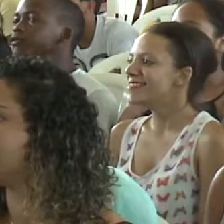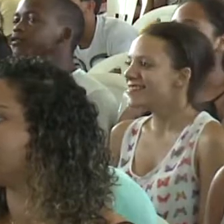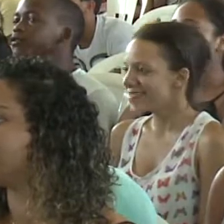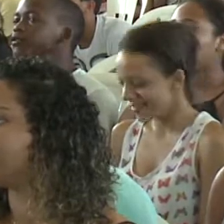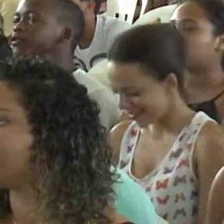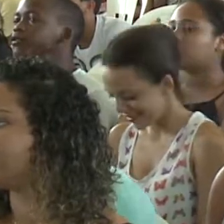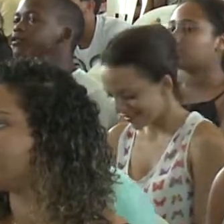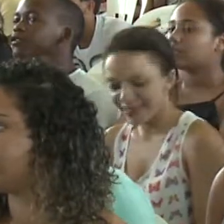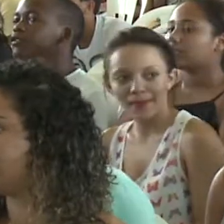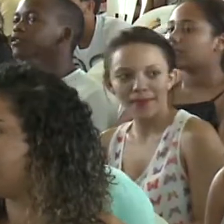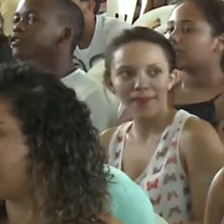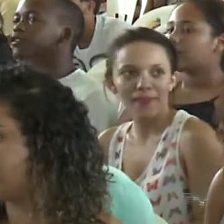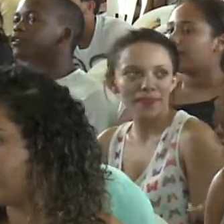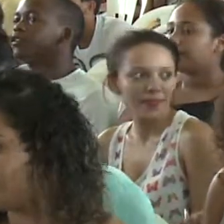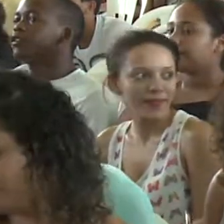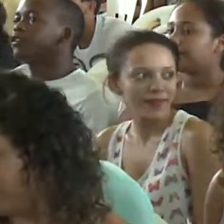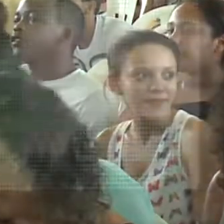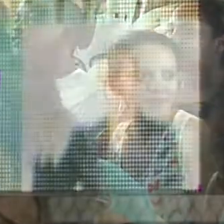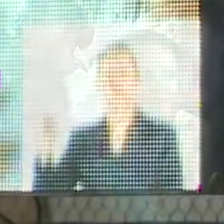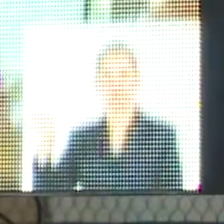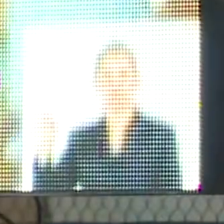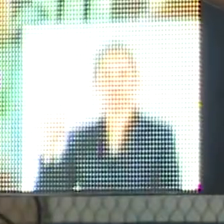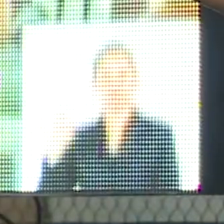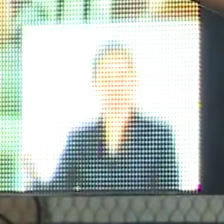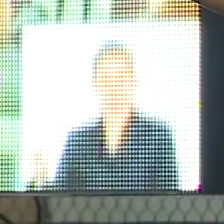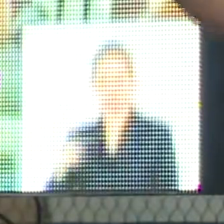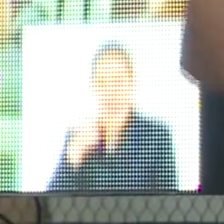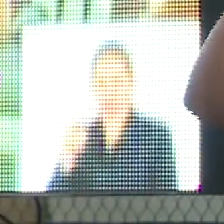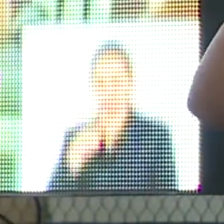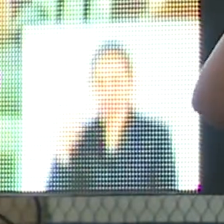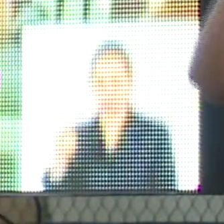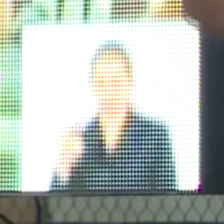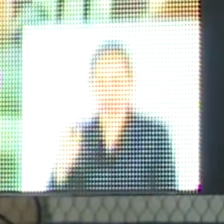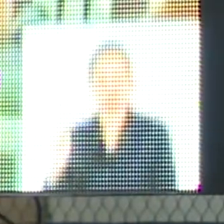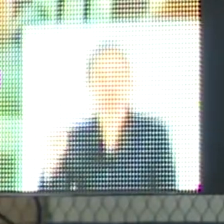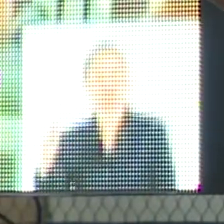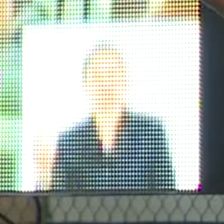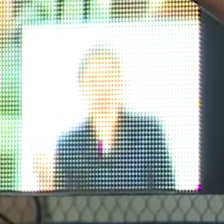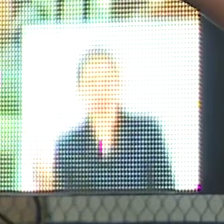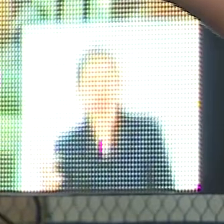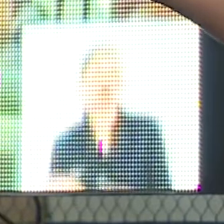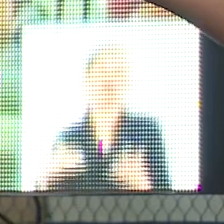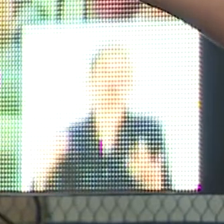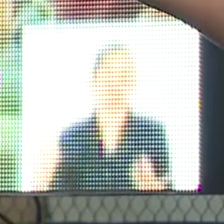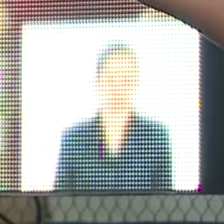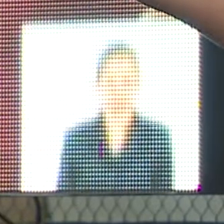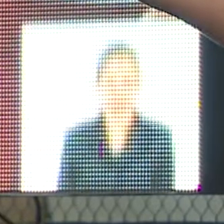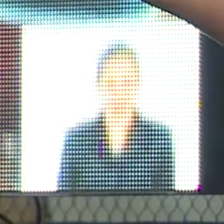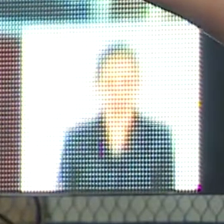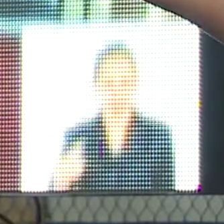Eu ia pensar que vocês sabem. Então, tá combinado, tá? Sempre que eu fizer uma pergunta, a resposta. Combinado?